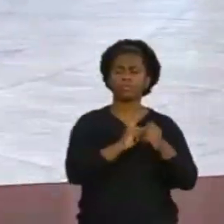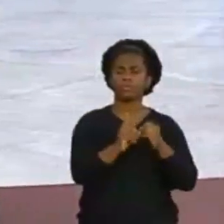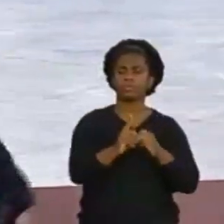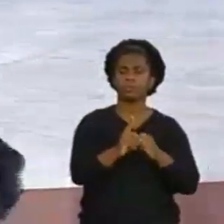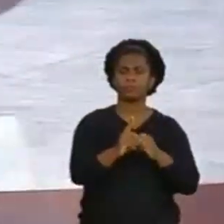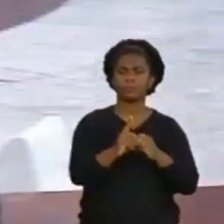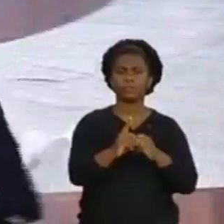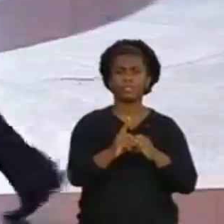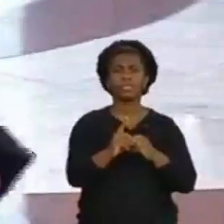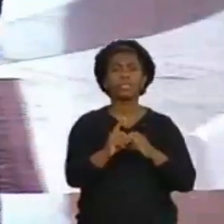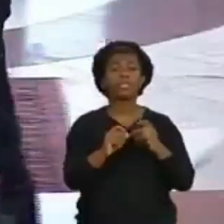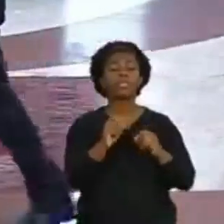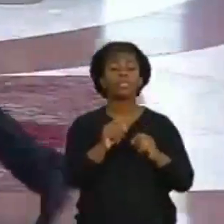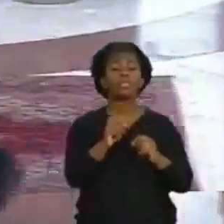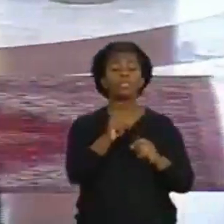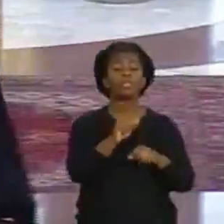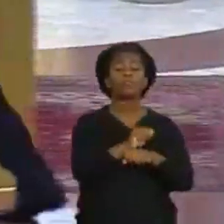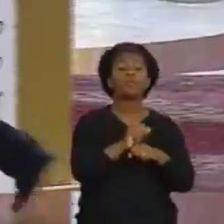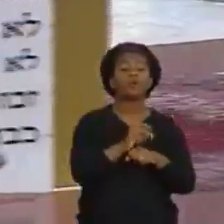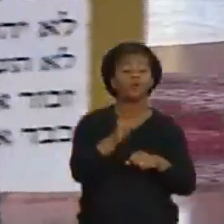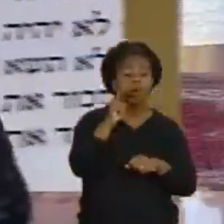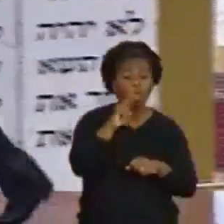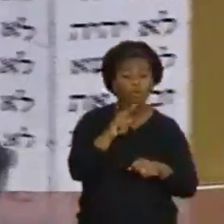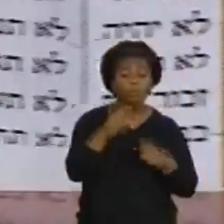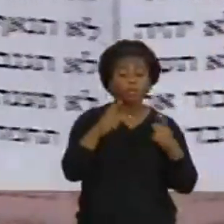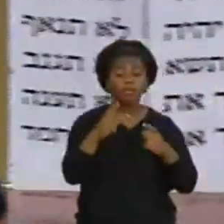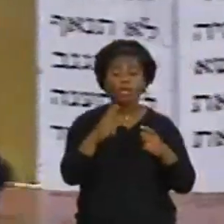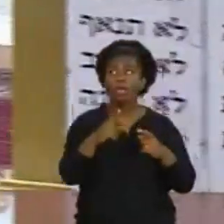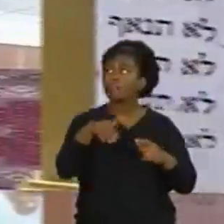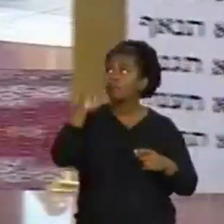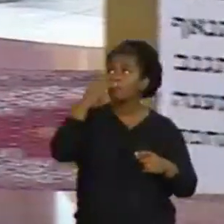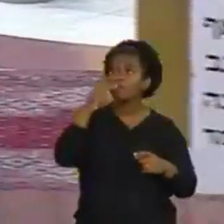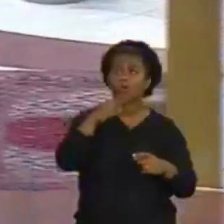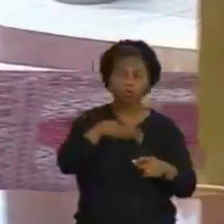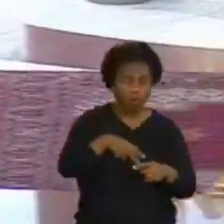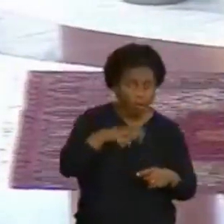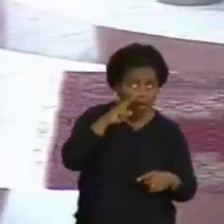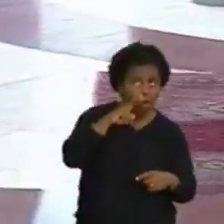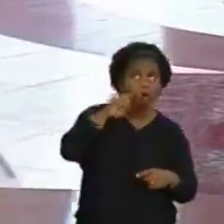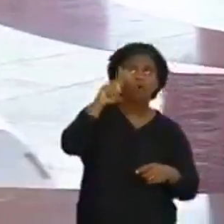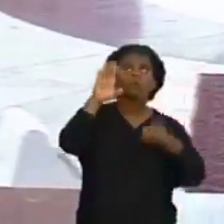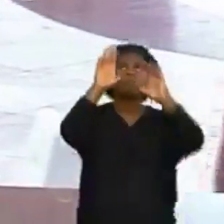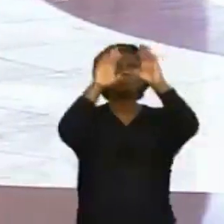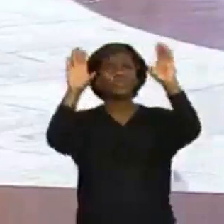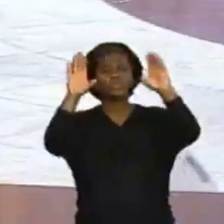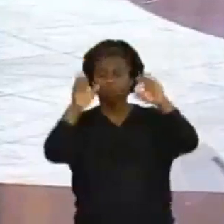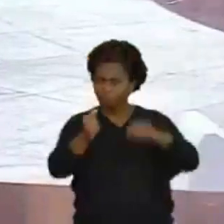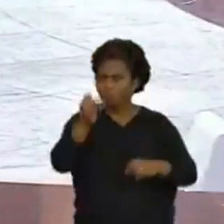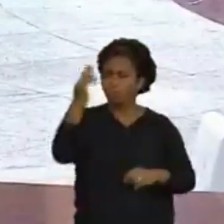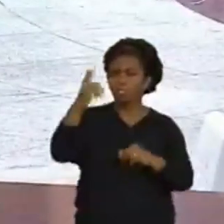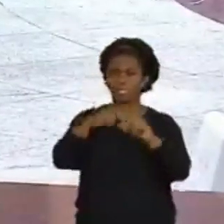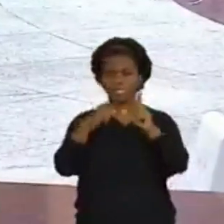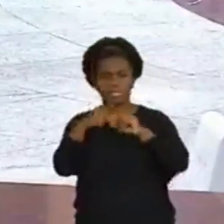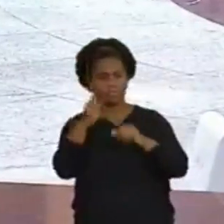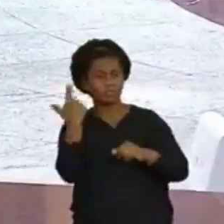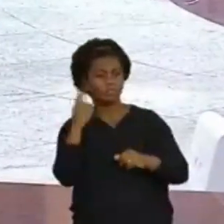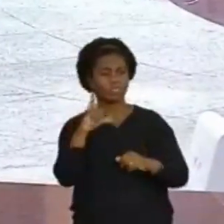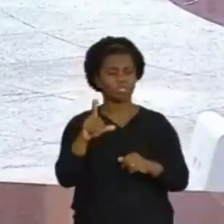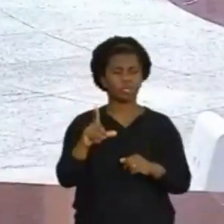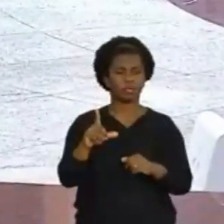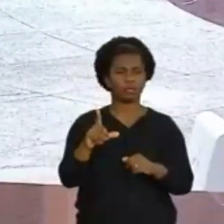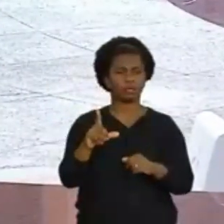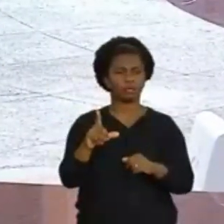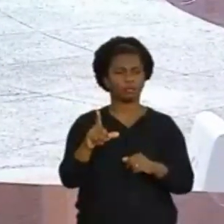onde? Deus falou, olha para o céu, conta as estrelas, se é que tu podes. E ele ficou olhando, eu